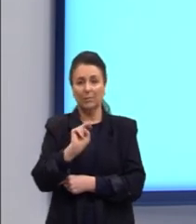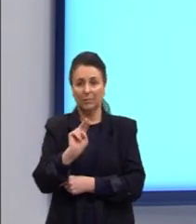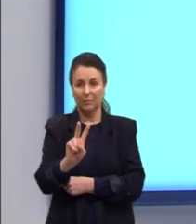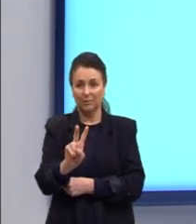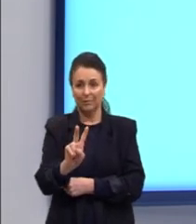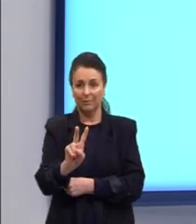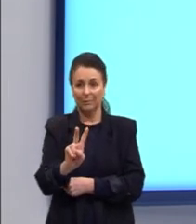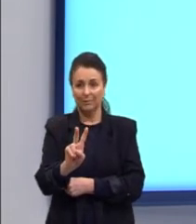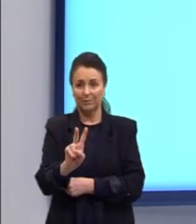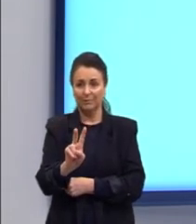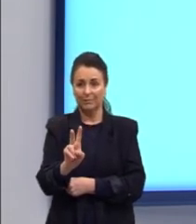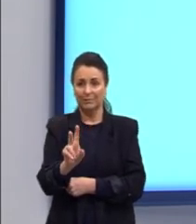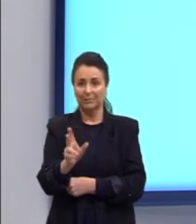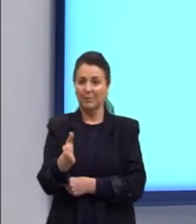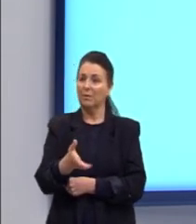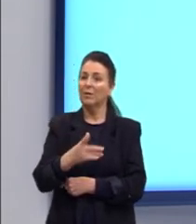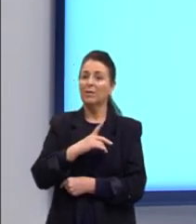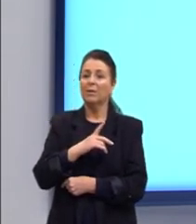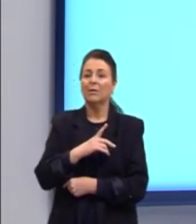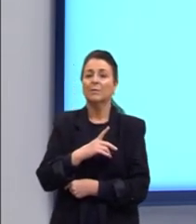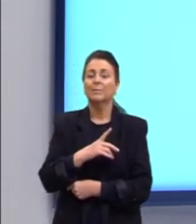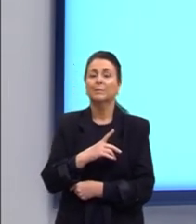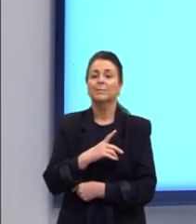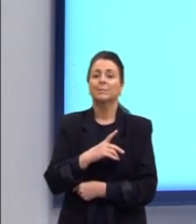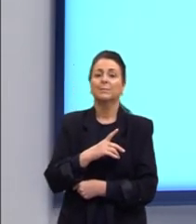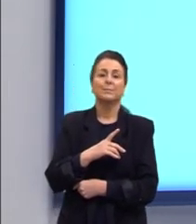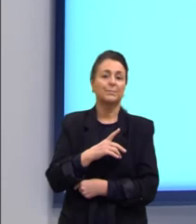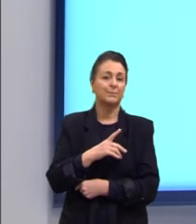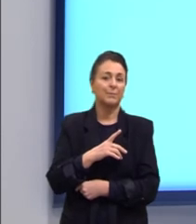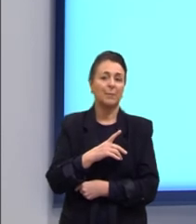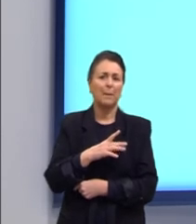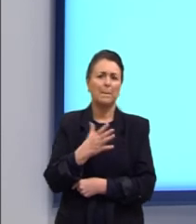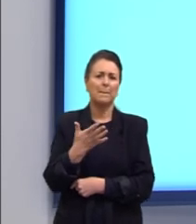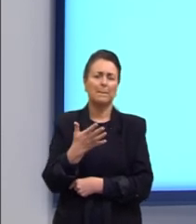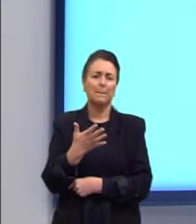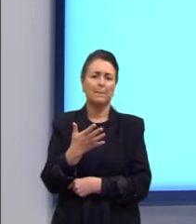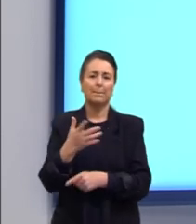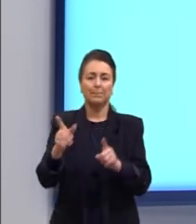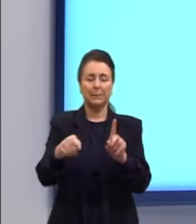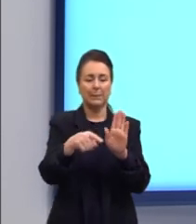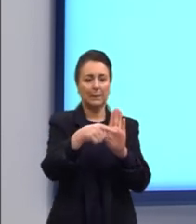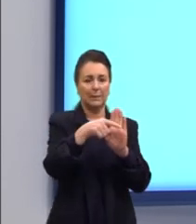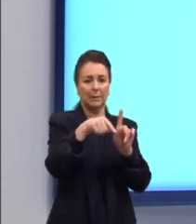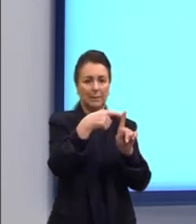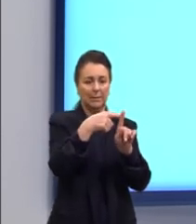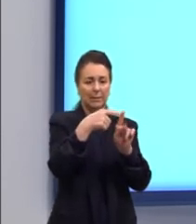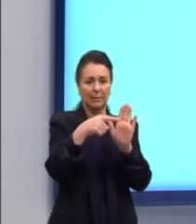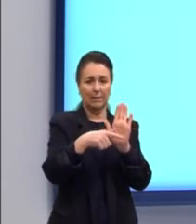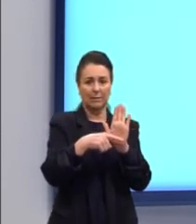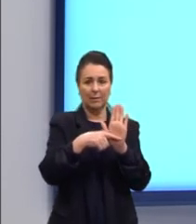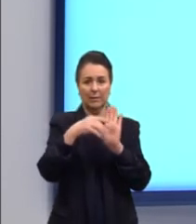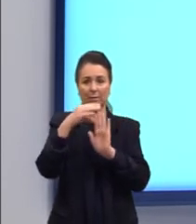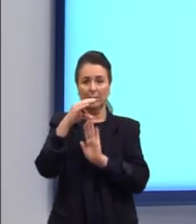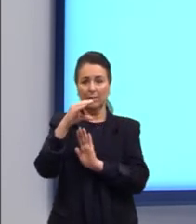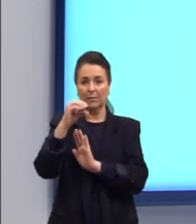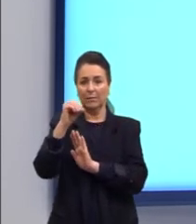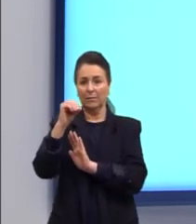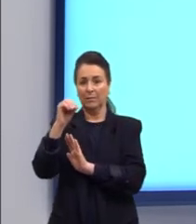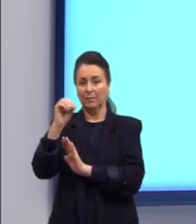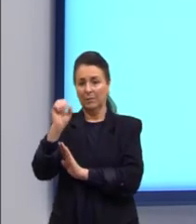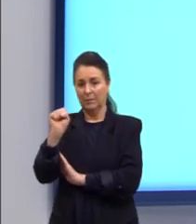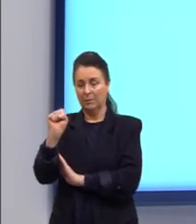nós temos o seguinte nós tínhamos né Mais ou menos a cosseno de Ômega T